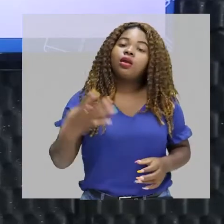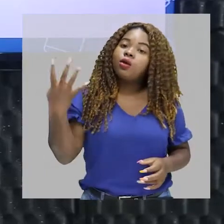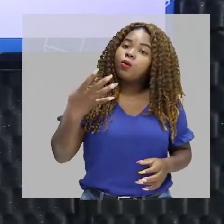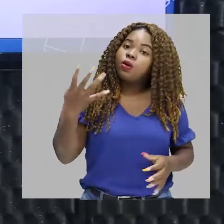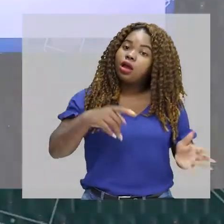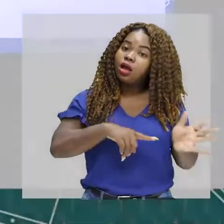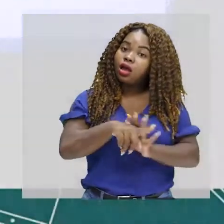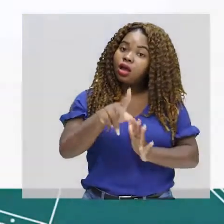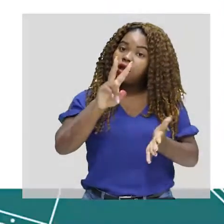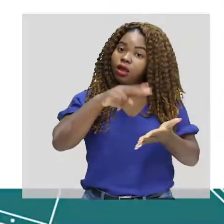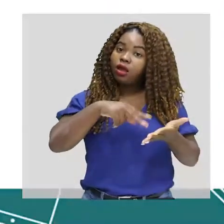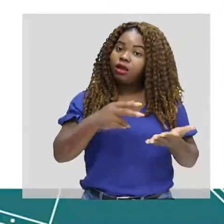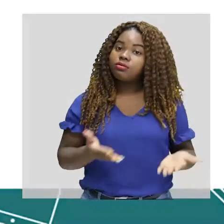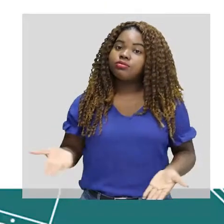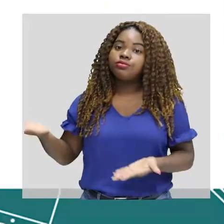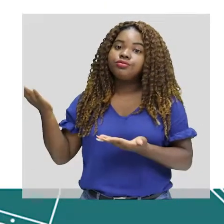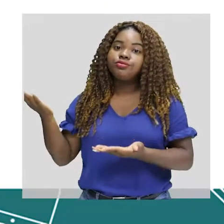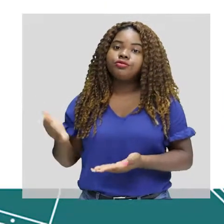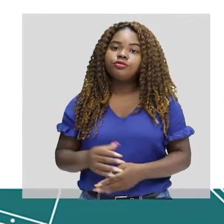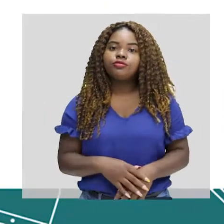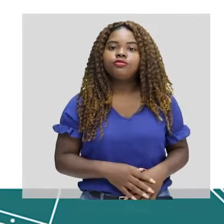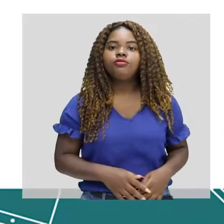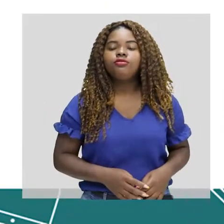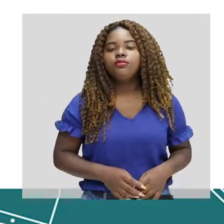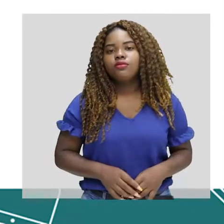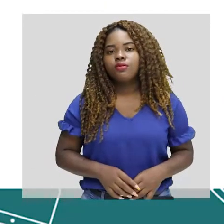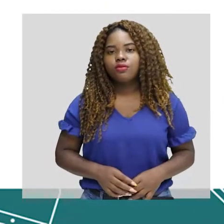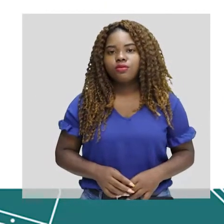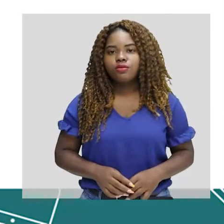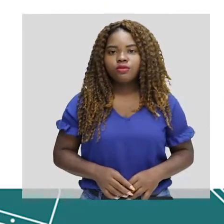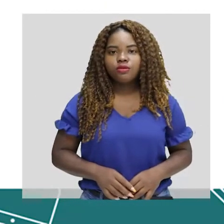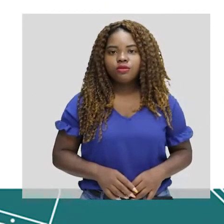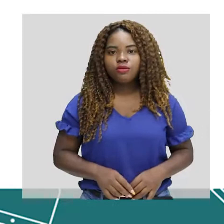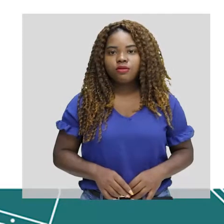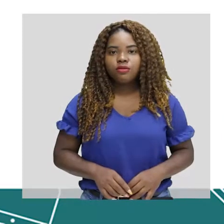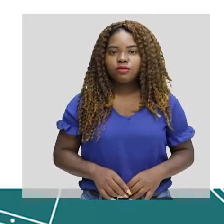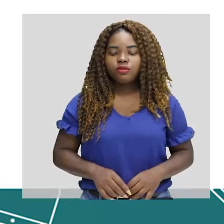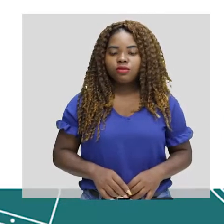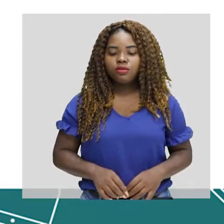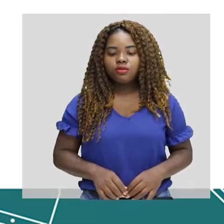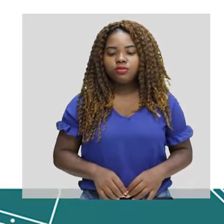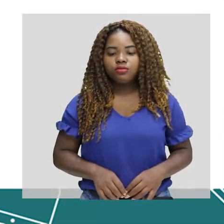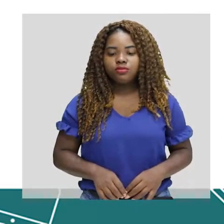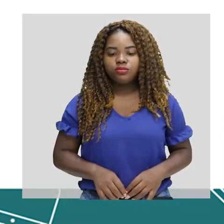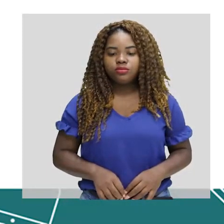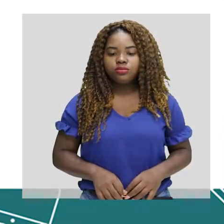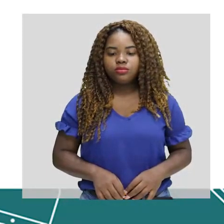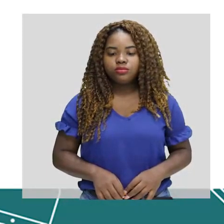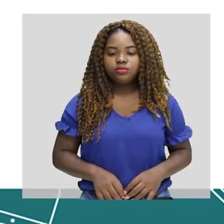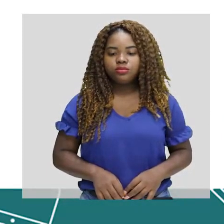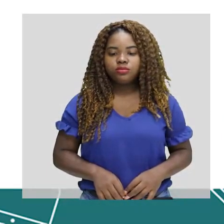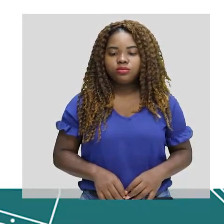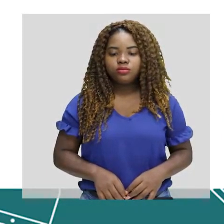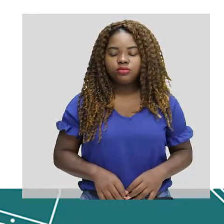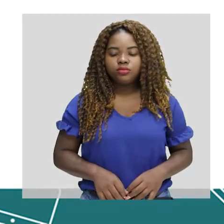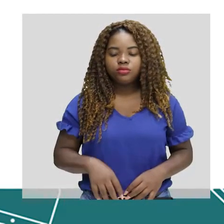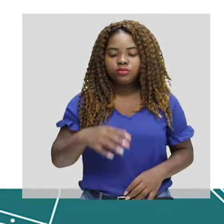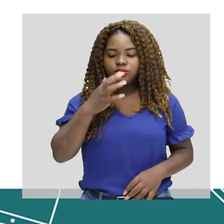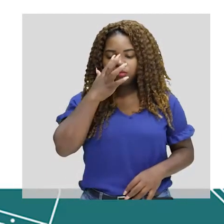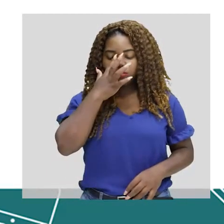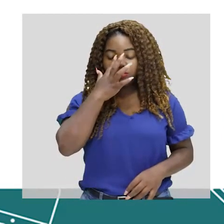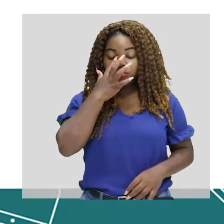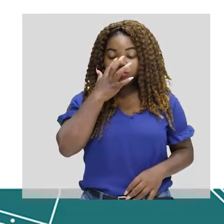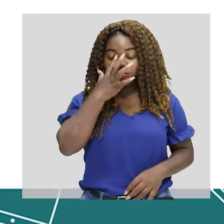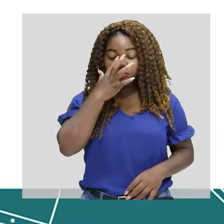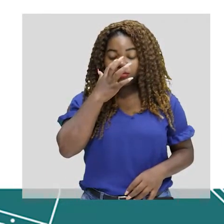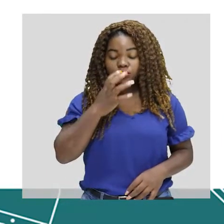lá. Ligas constituídas de platina e de ródio com diferentes composições